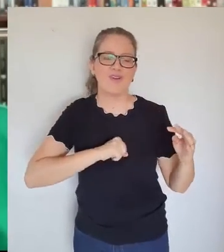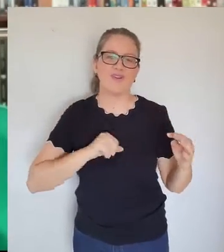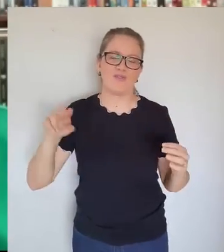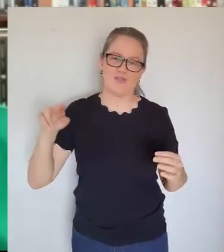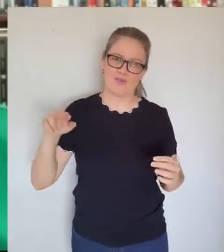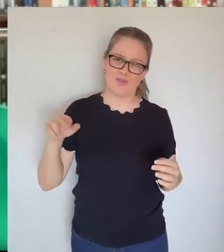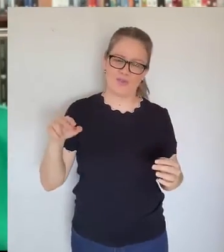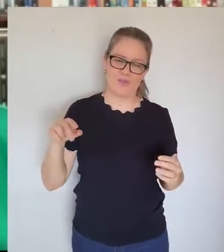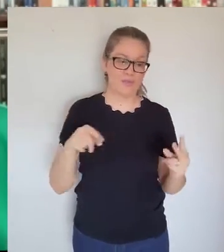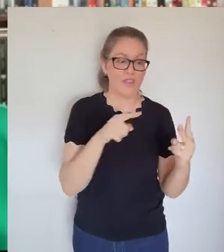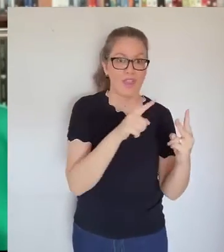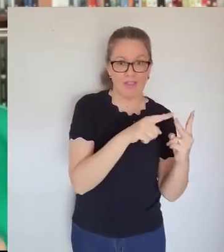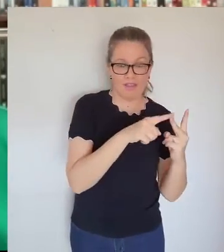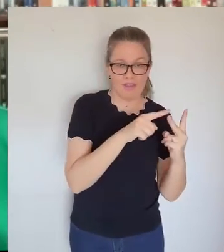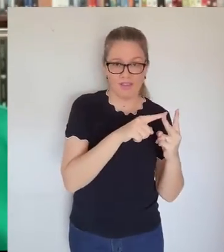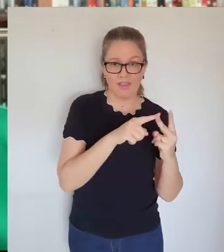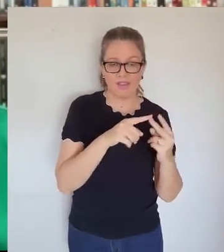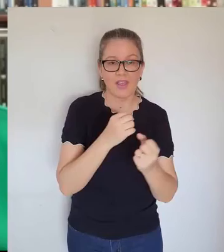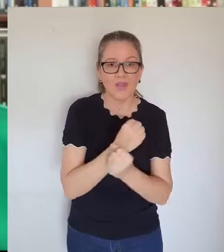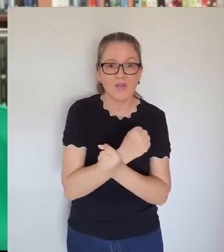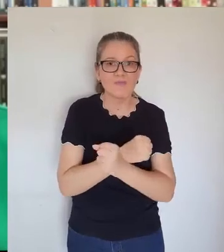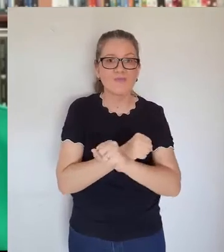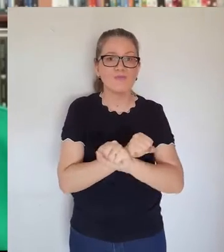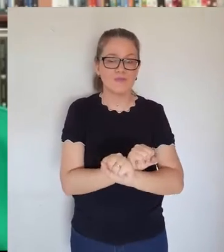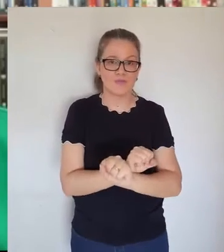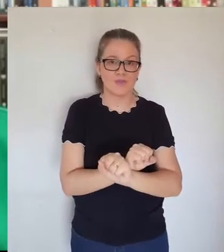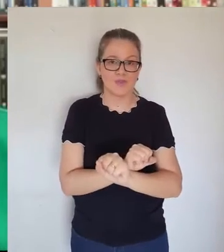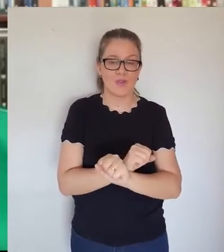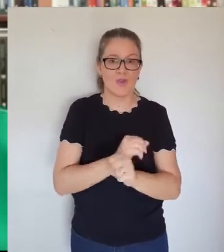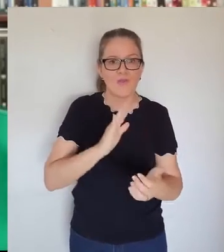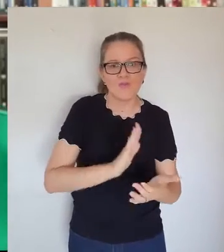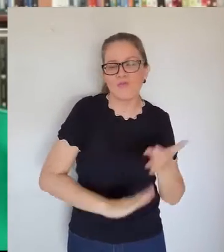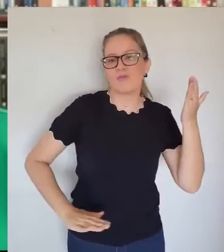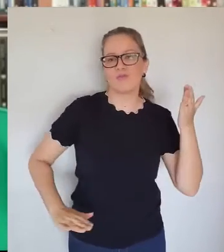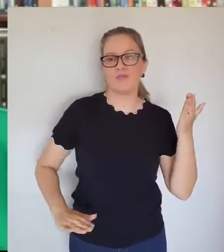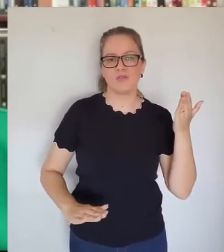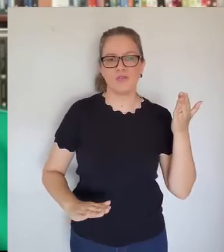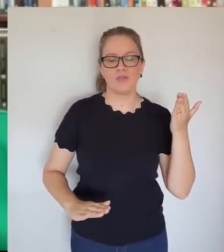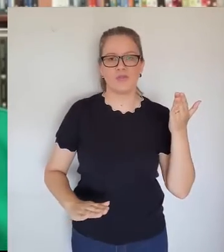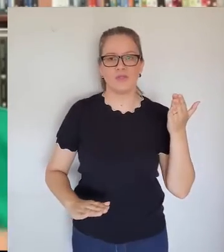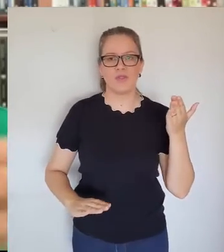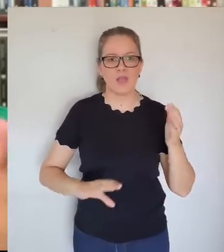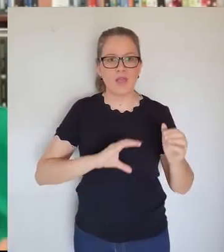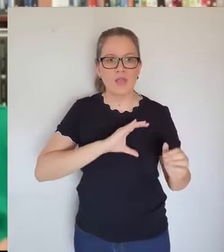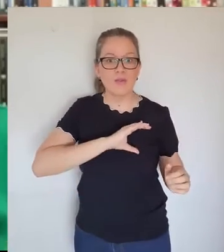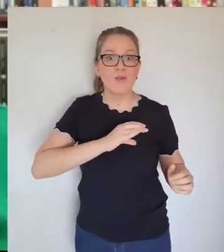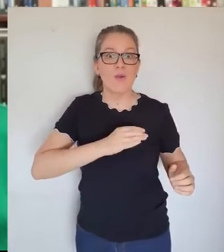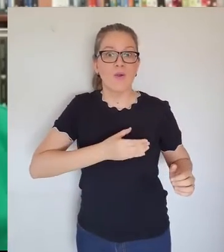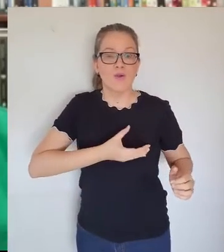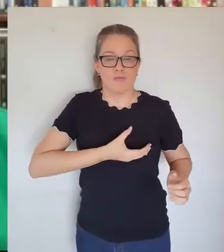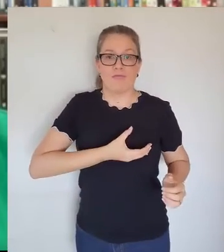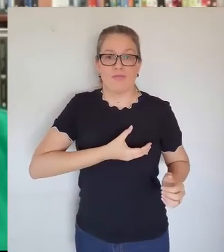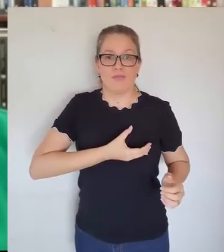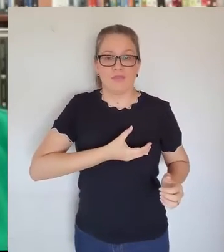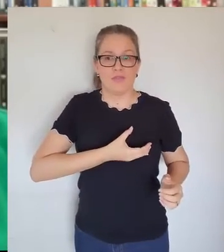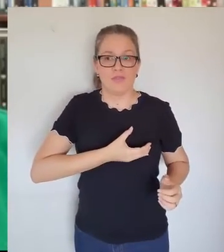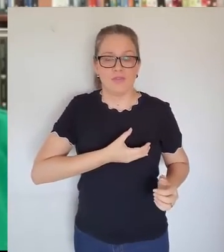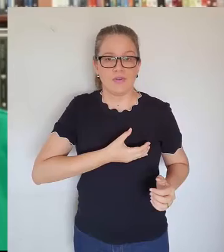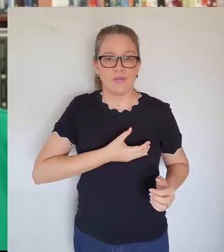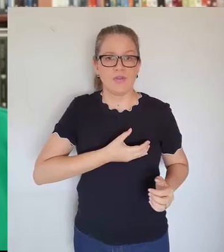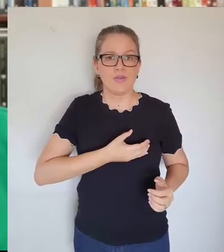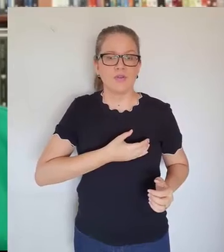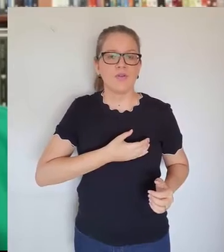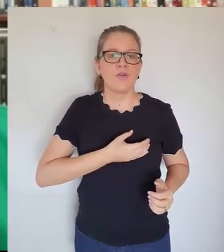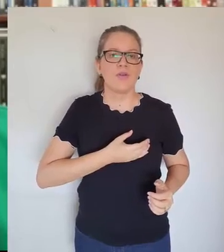Onésimo era aquele escravo fugitivo, né? Escravo de Filemão, e que tinha se convertido pela pregação do apóstolo